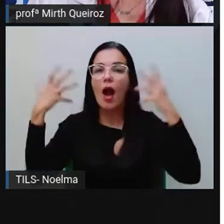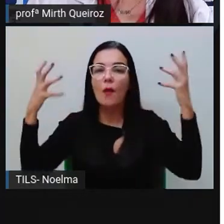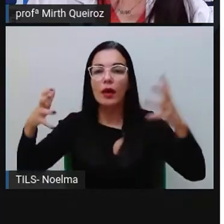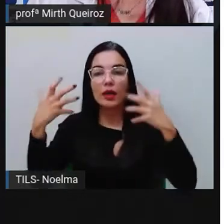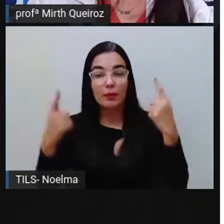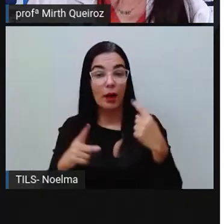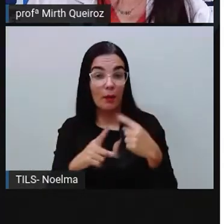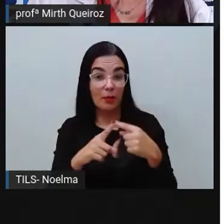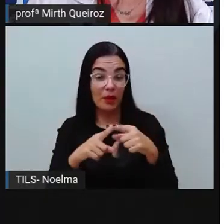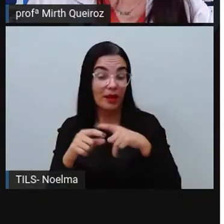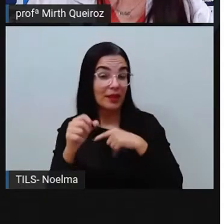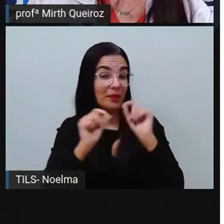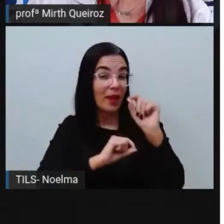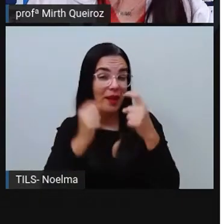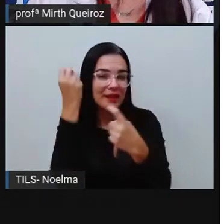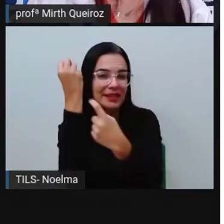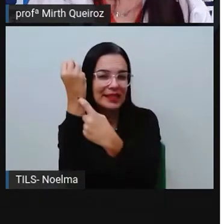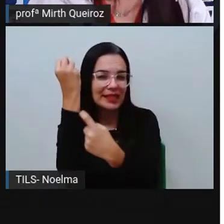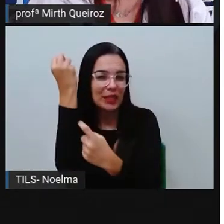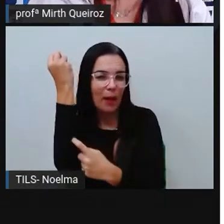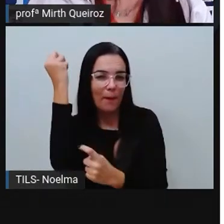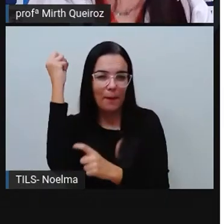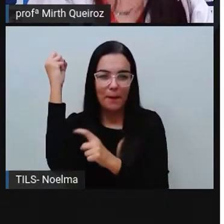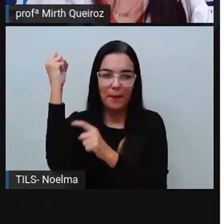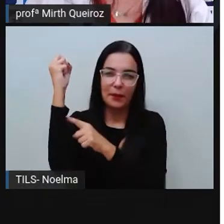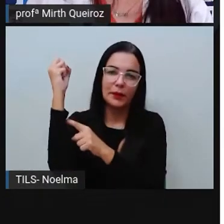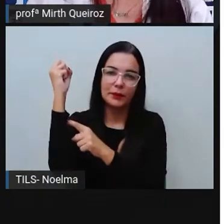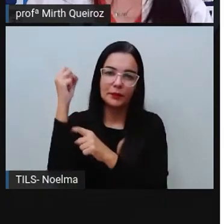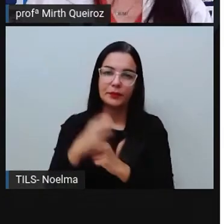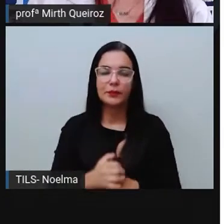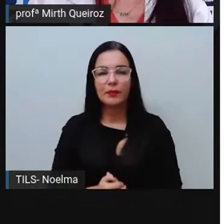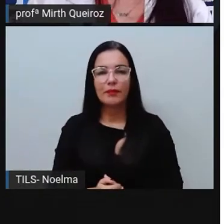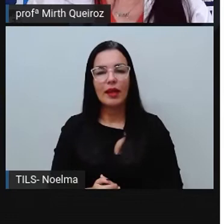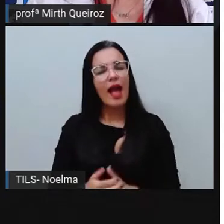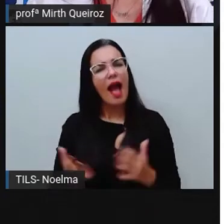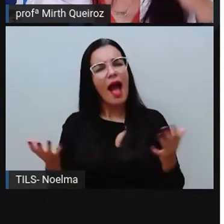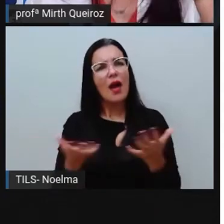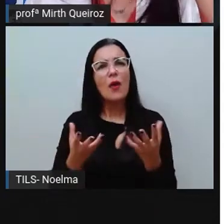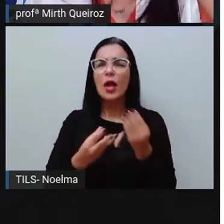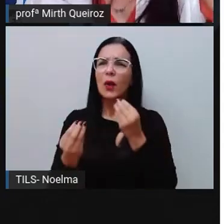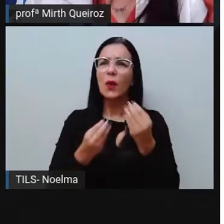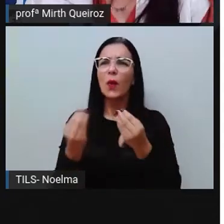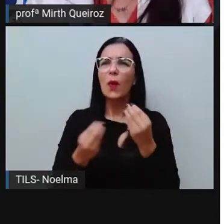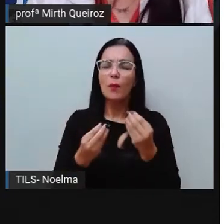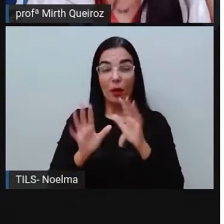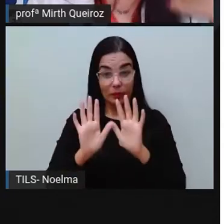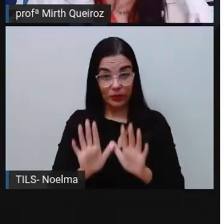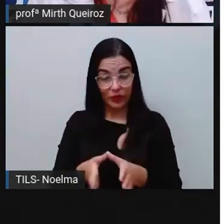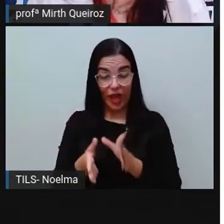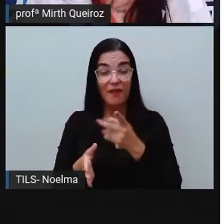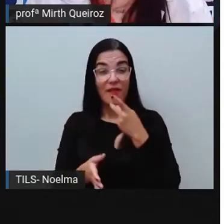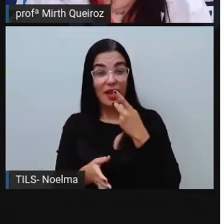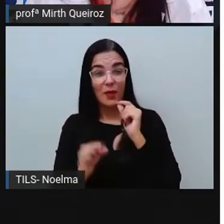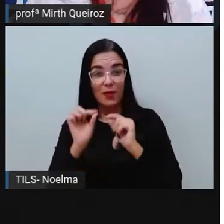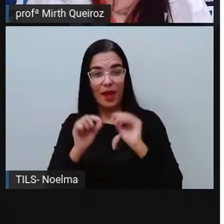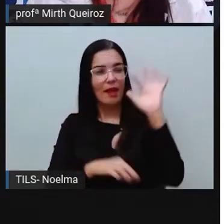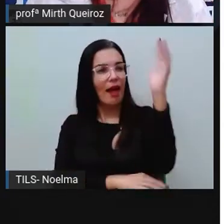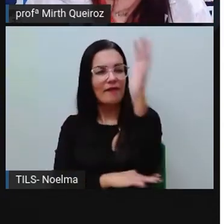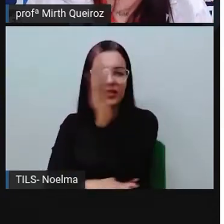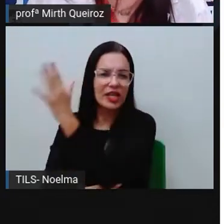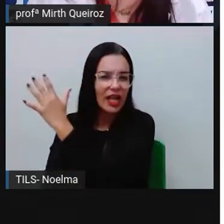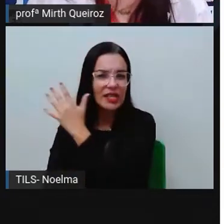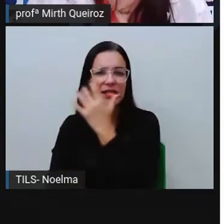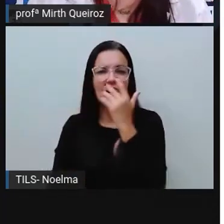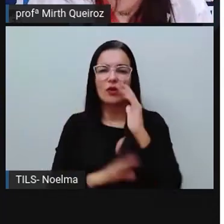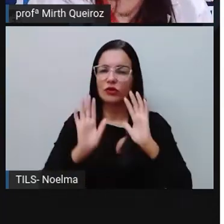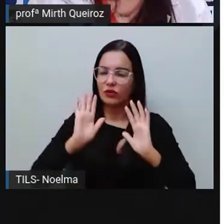planta espinhosa, né? E a fauna da Caatinga? Nós falamos sobre a flora, né? A flora que